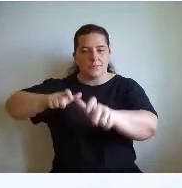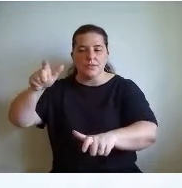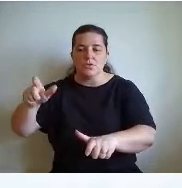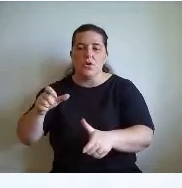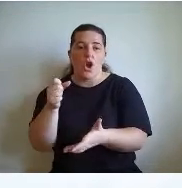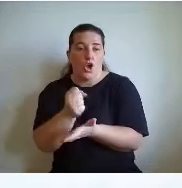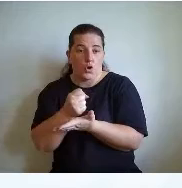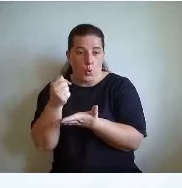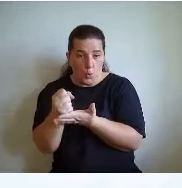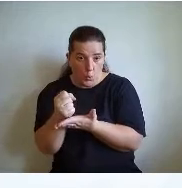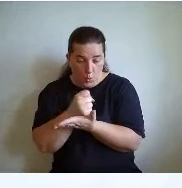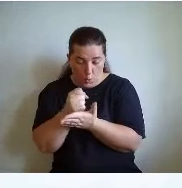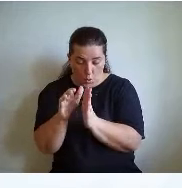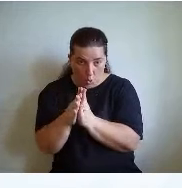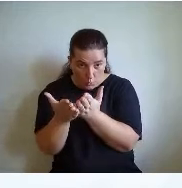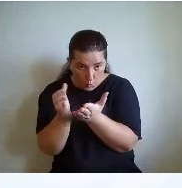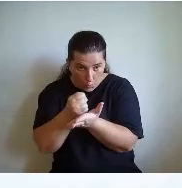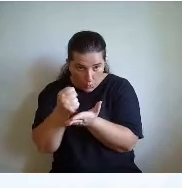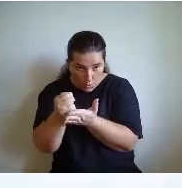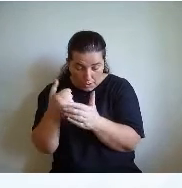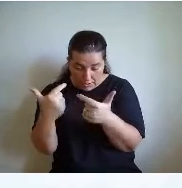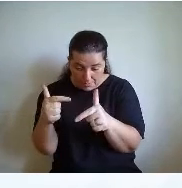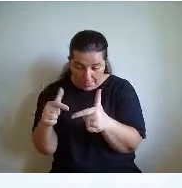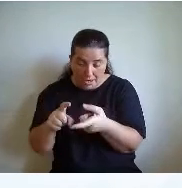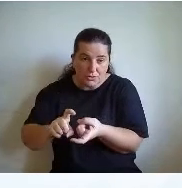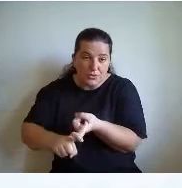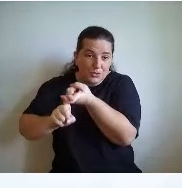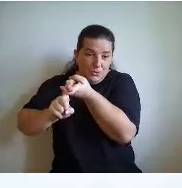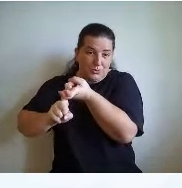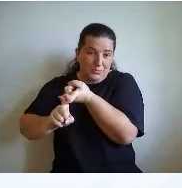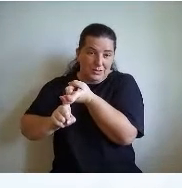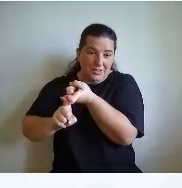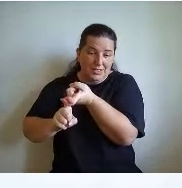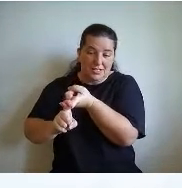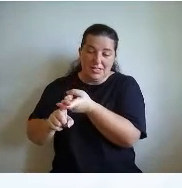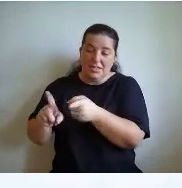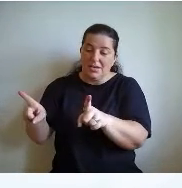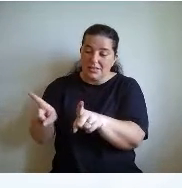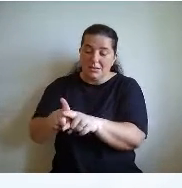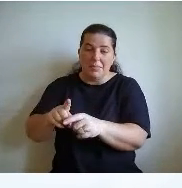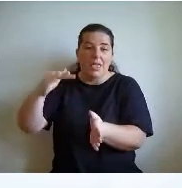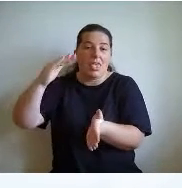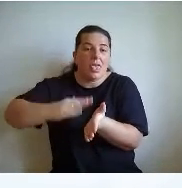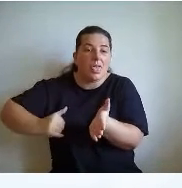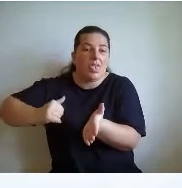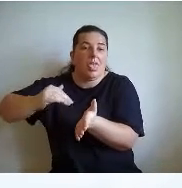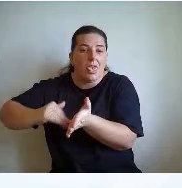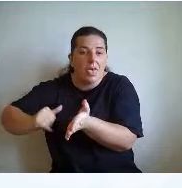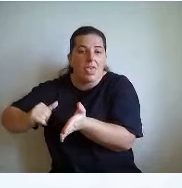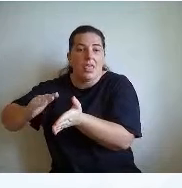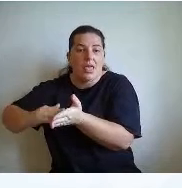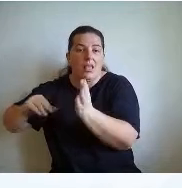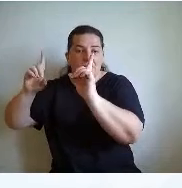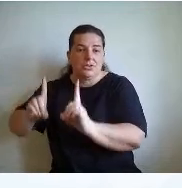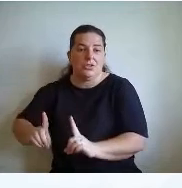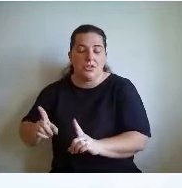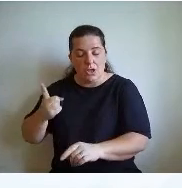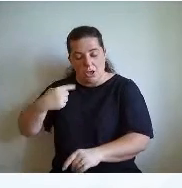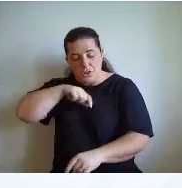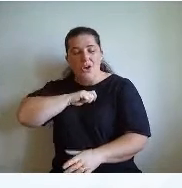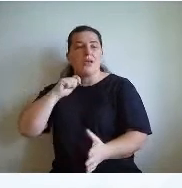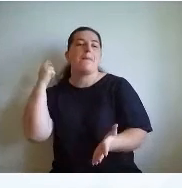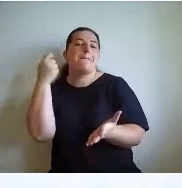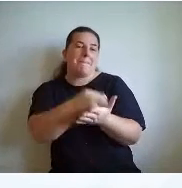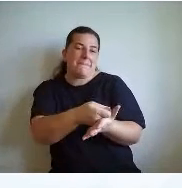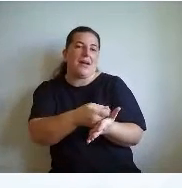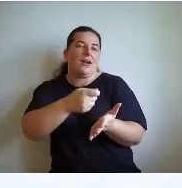de trabalho suspensos, precarizados. Então, a gente pagou a conta também